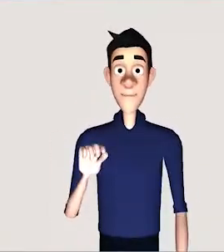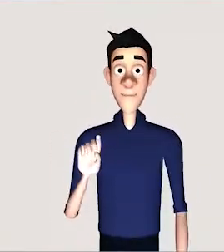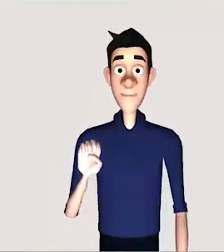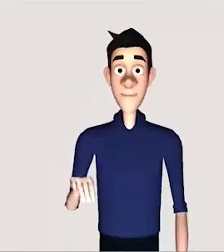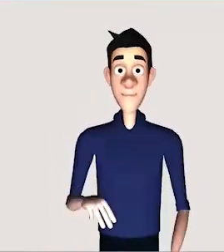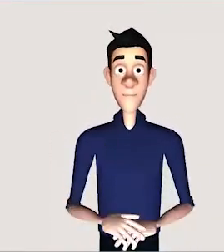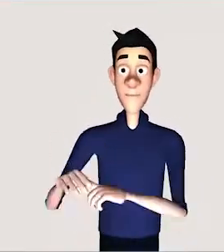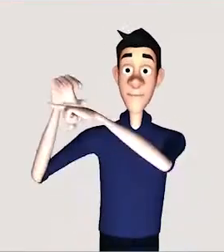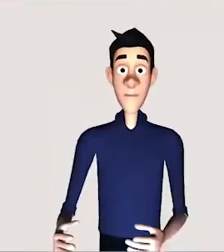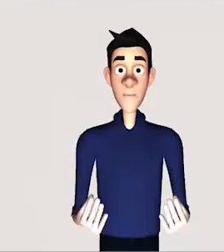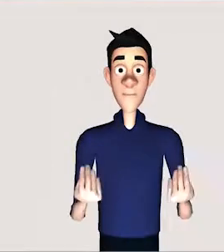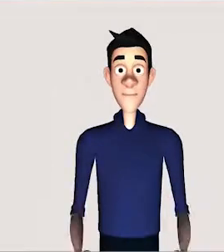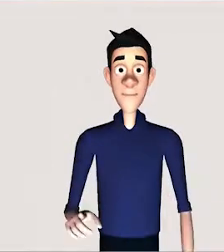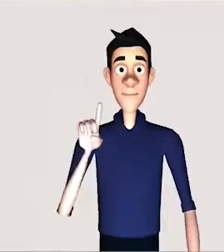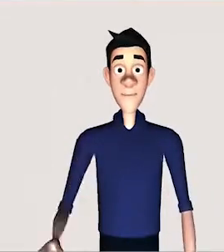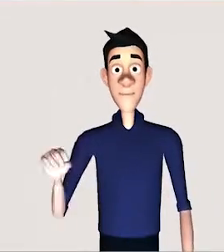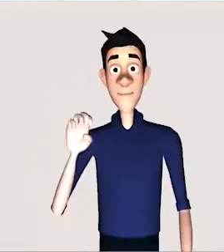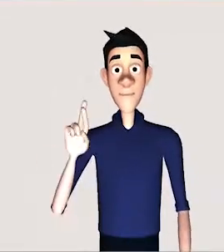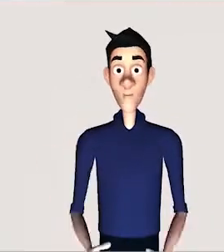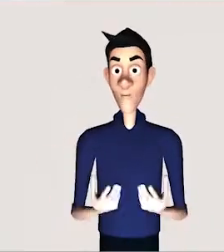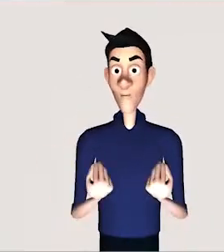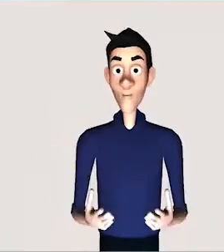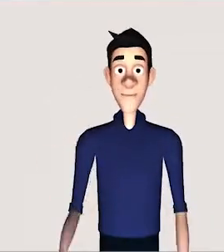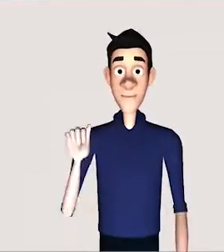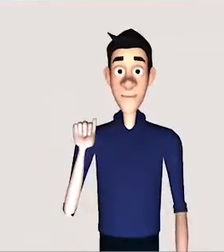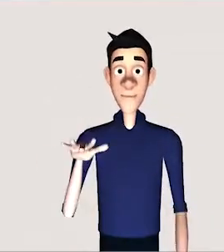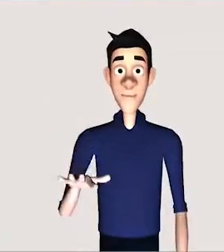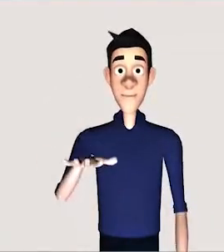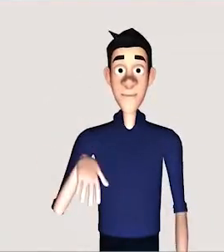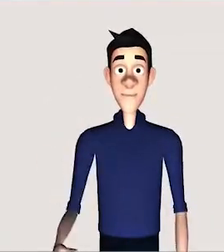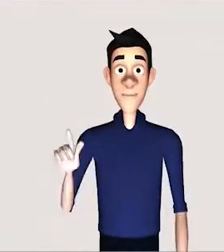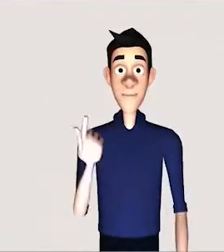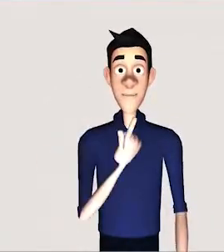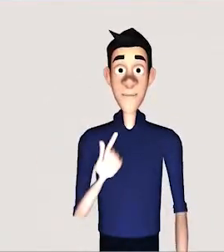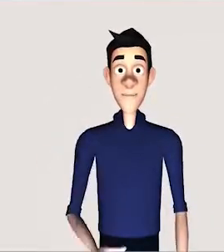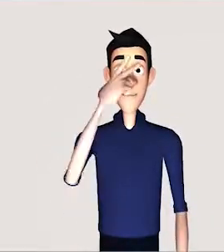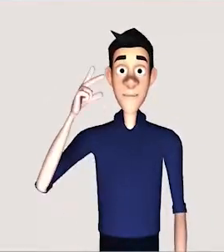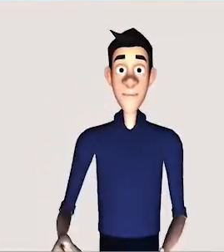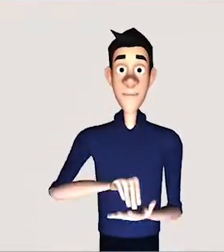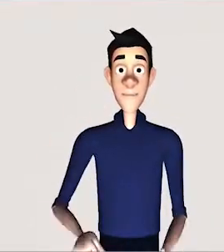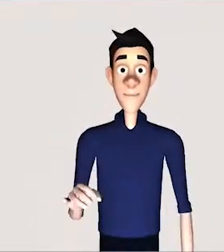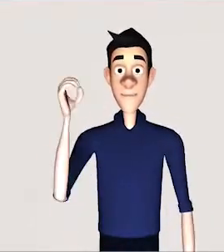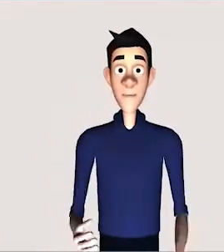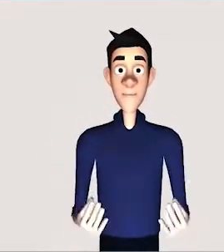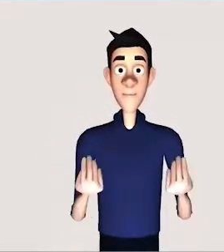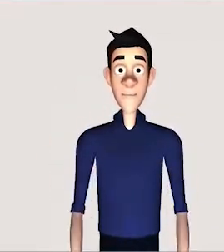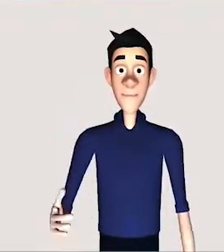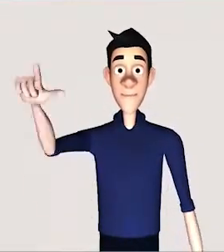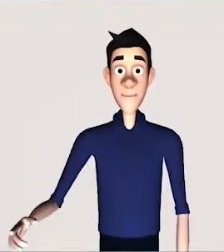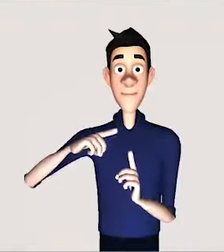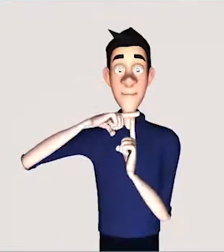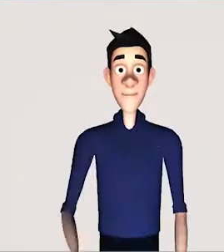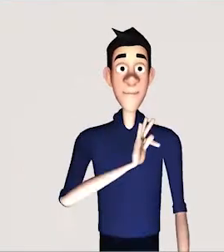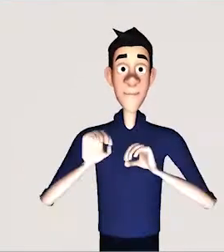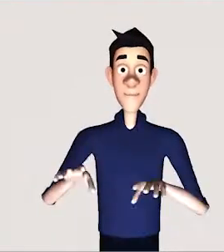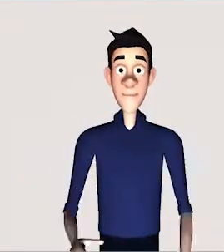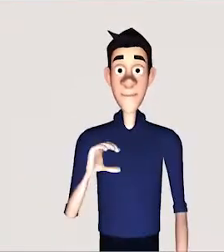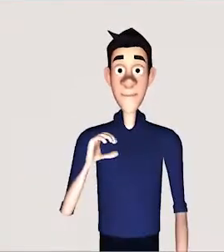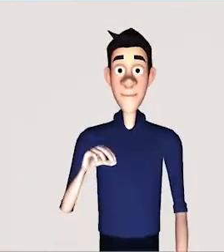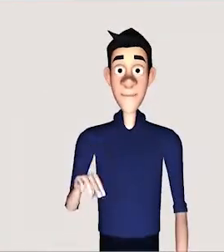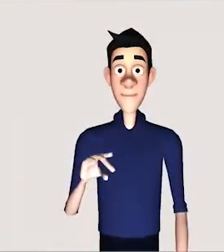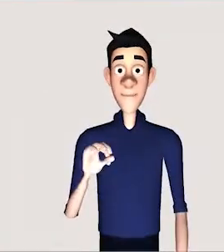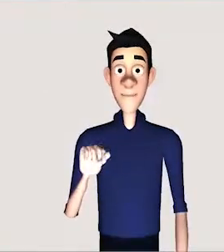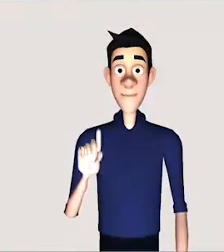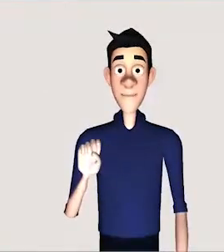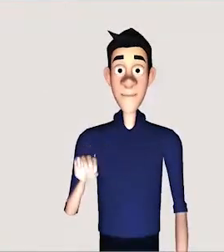IBRAM, qual é a técnica de contagem de público que ela utiliza, tem, em geral, essas opções que a gente está dizendo para